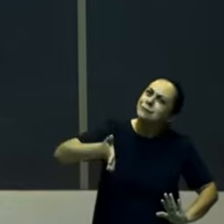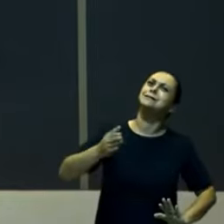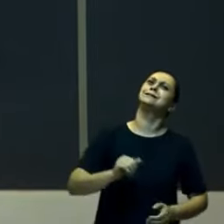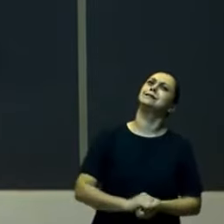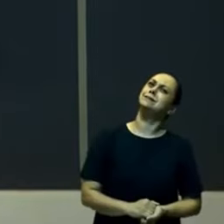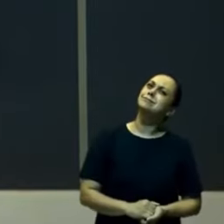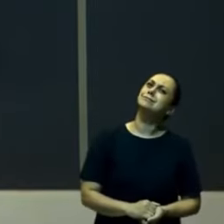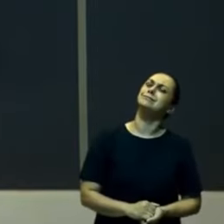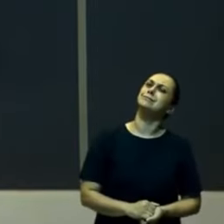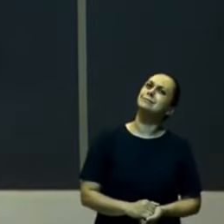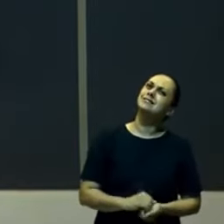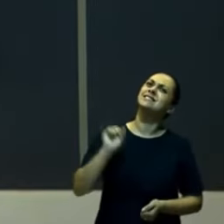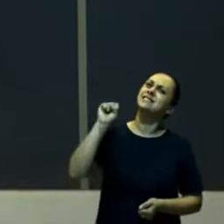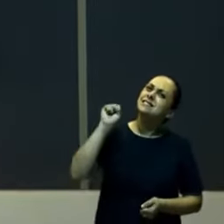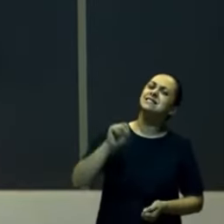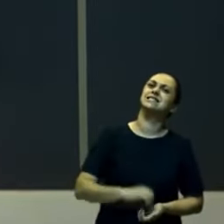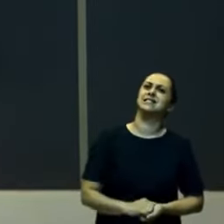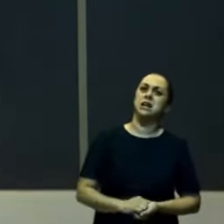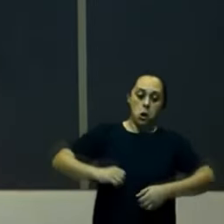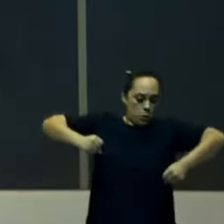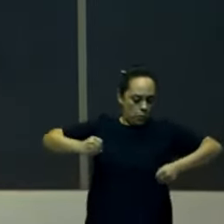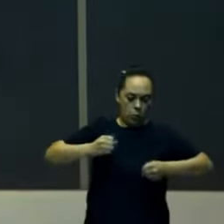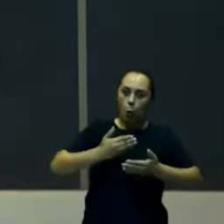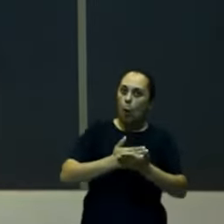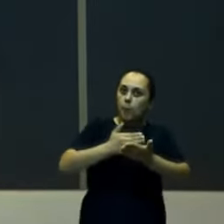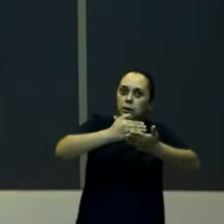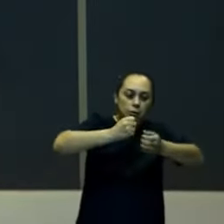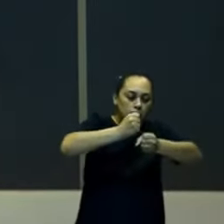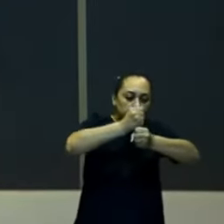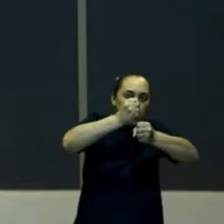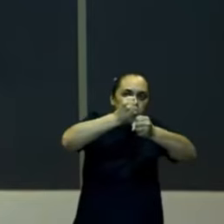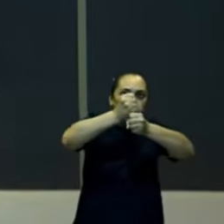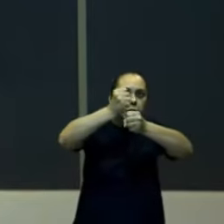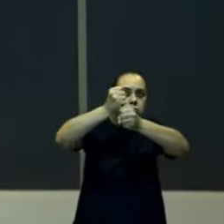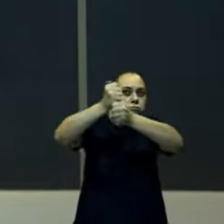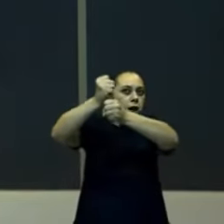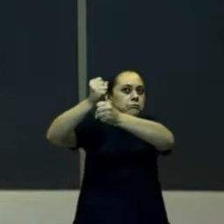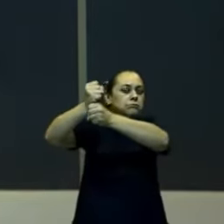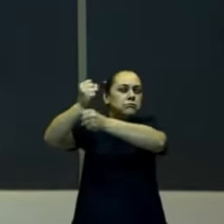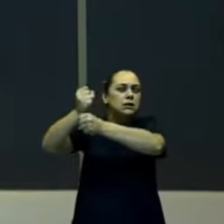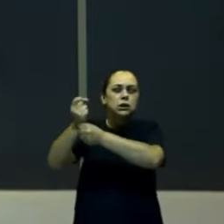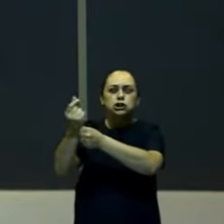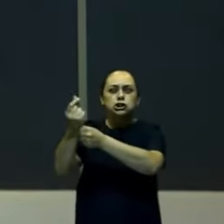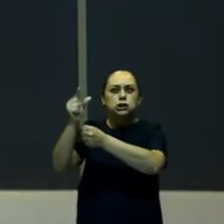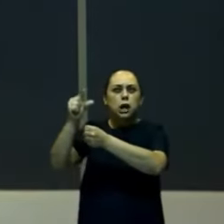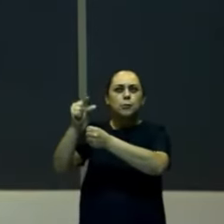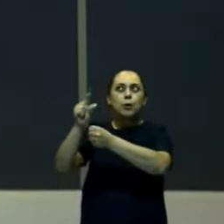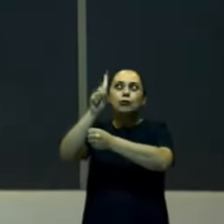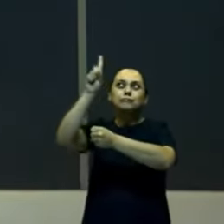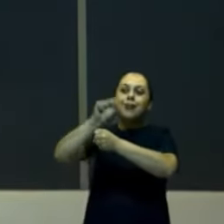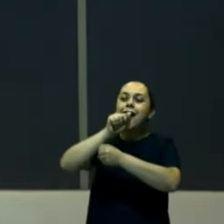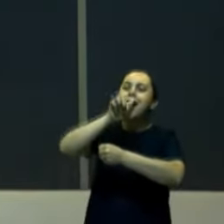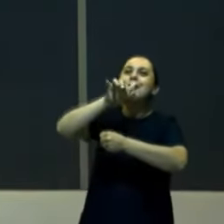a limpeza, começou-se a construção, começou-se as brocas, e quando não tinha dinheiro, Deus mandava o ímpio